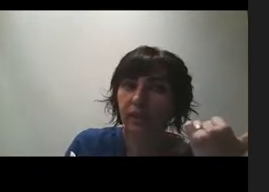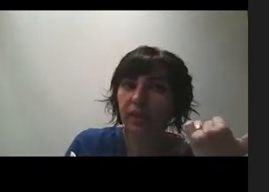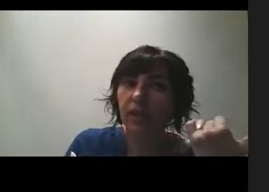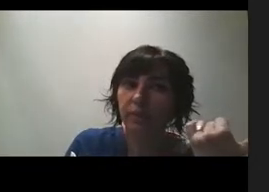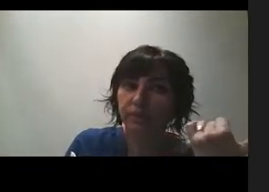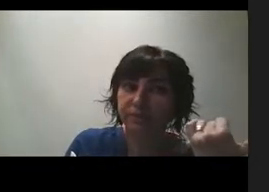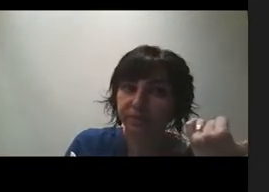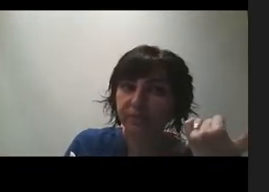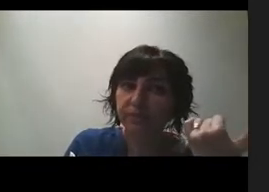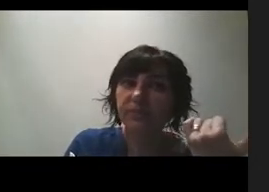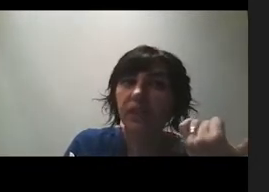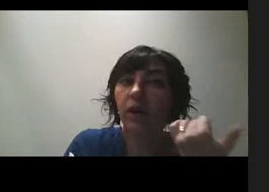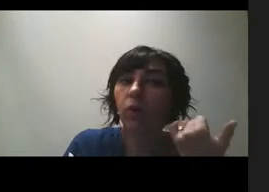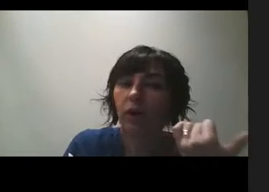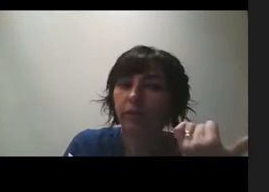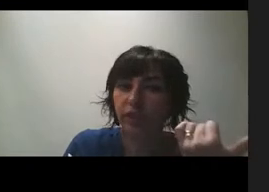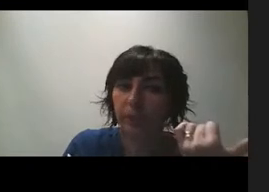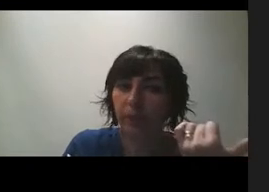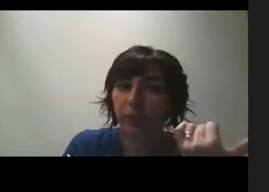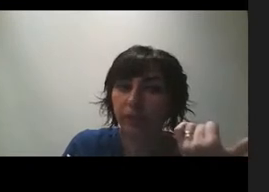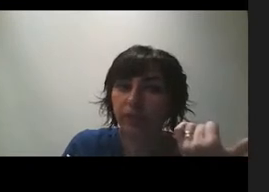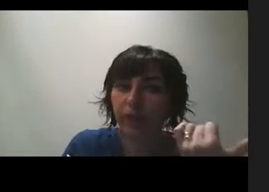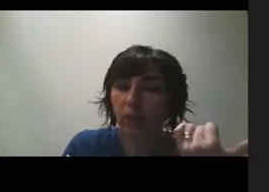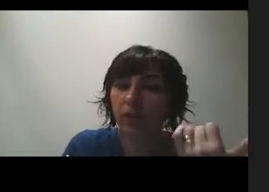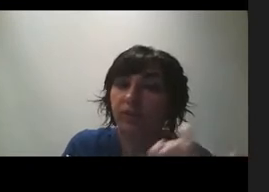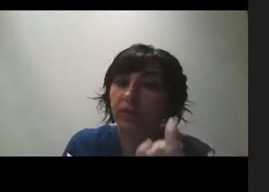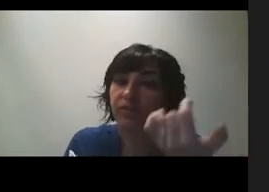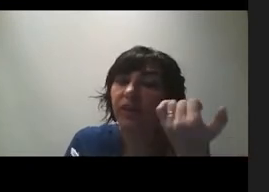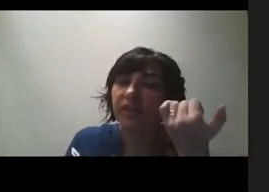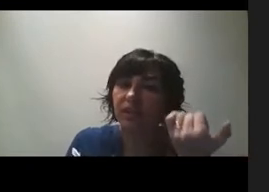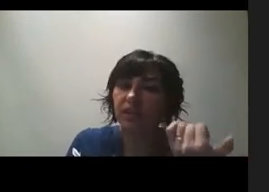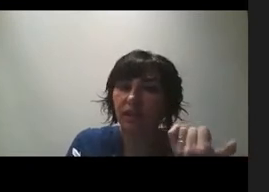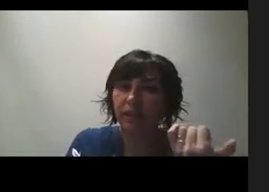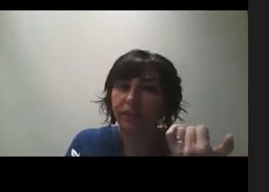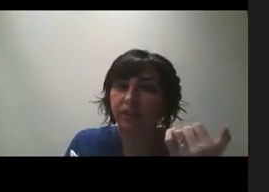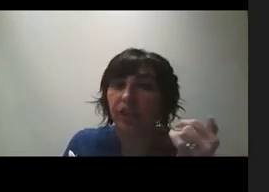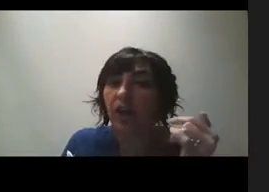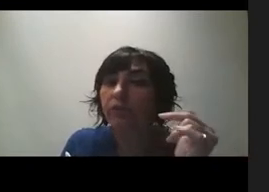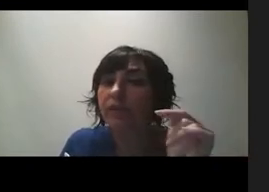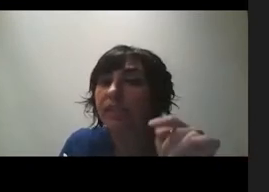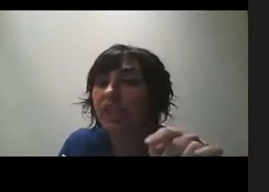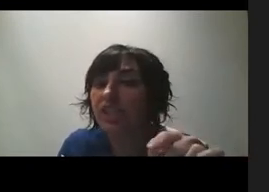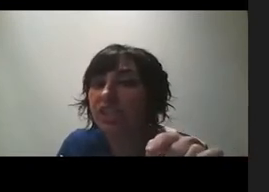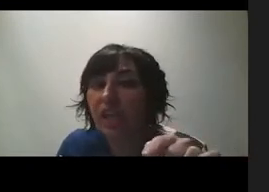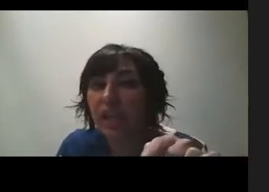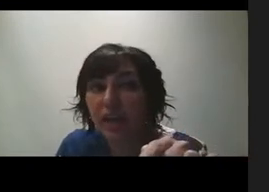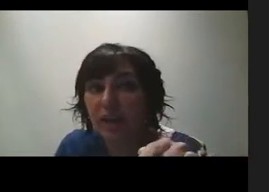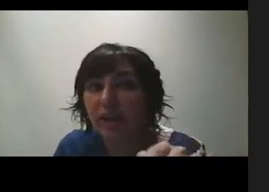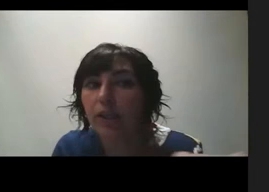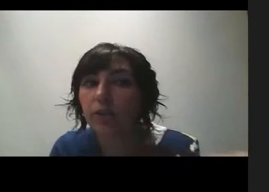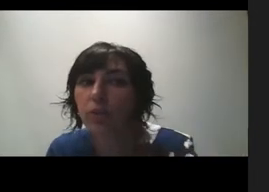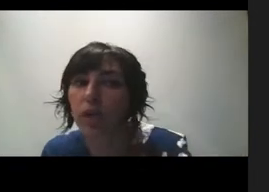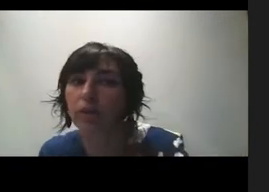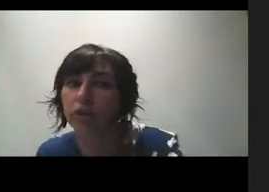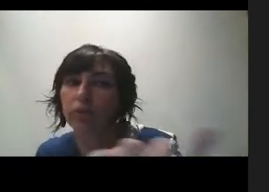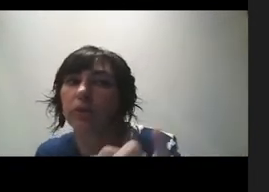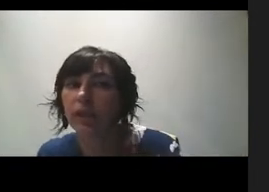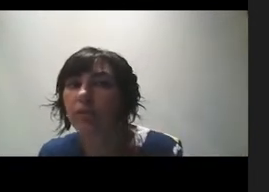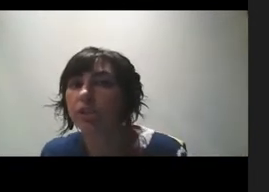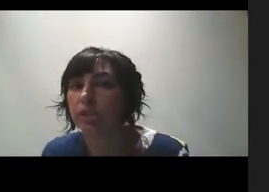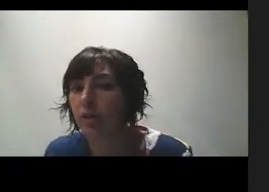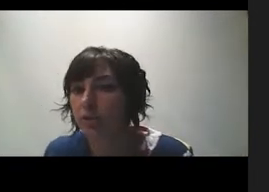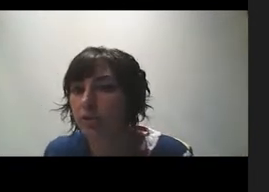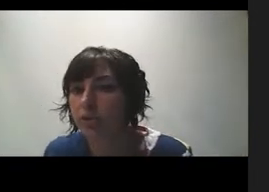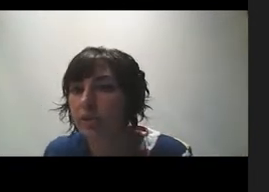Campo essa aqui é um cão fechar proposta de valor se você faz ele antes você já chega no